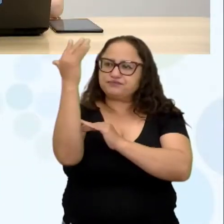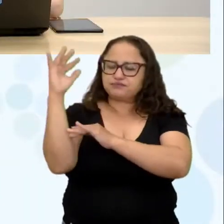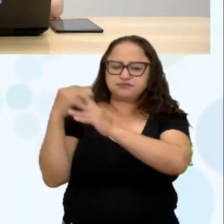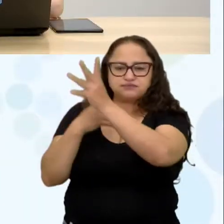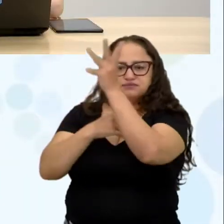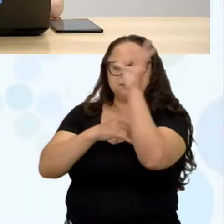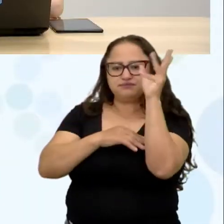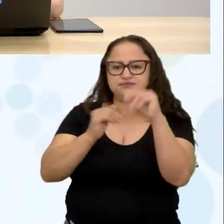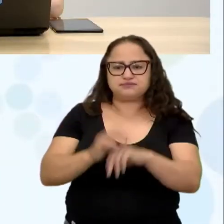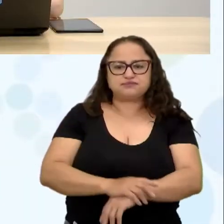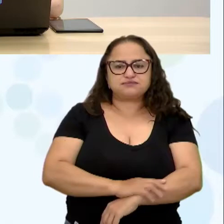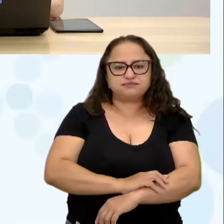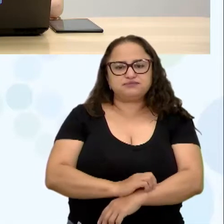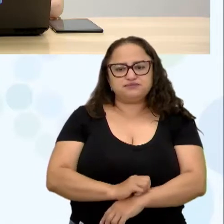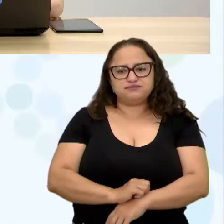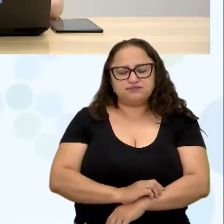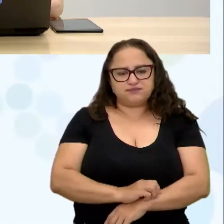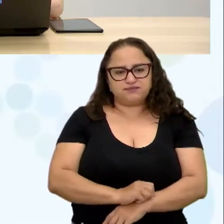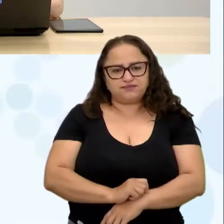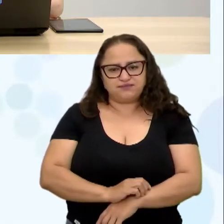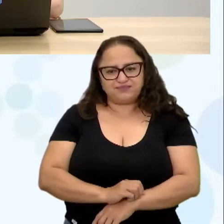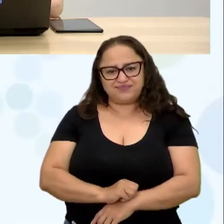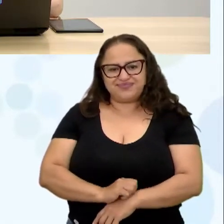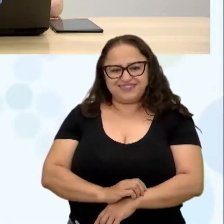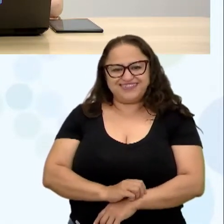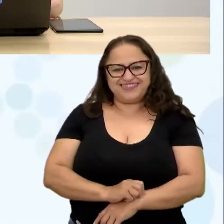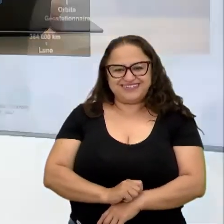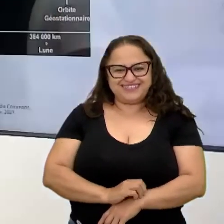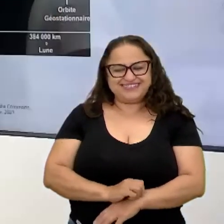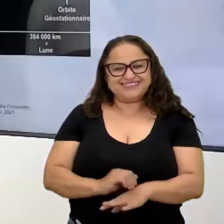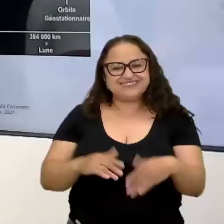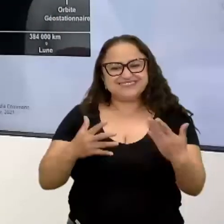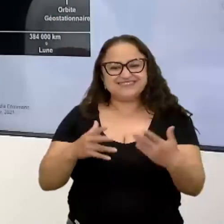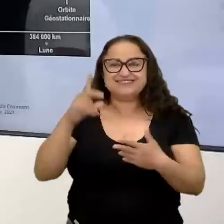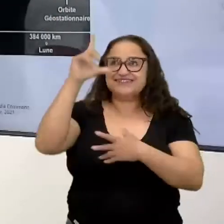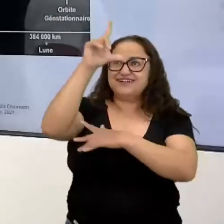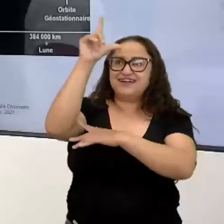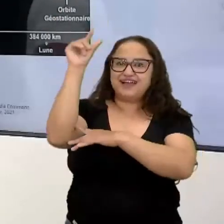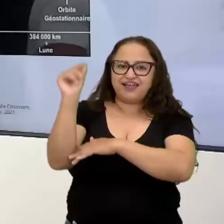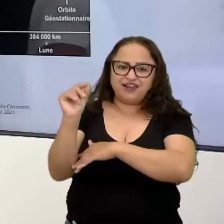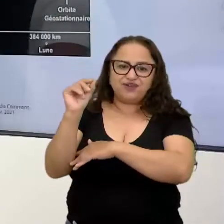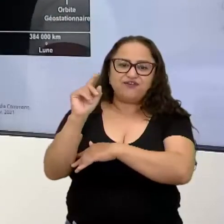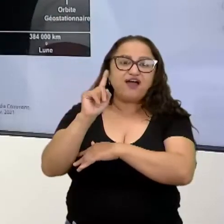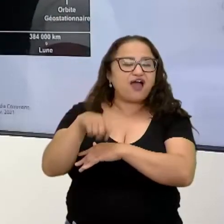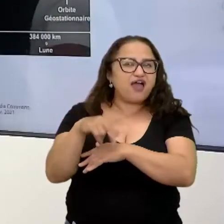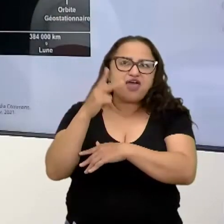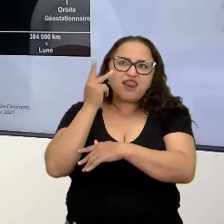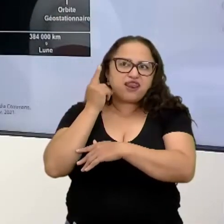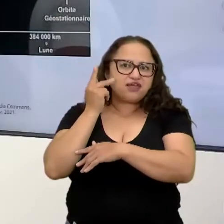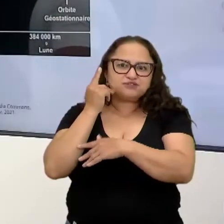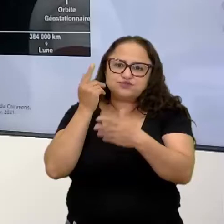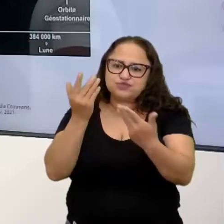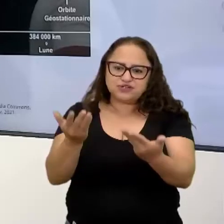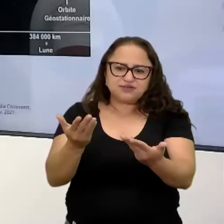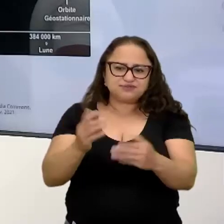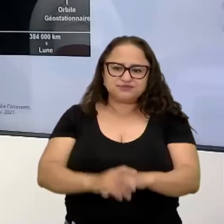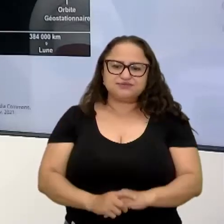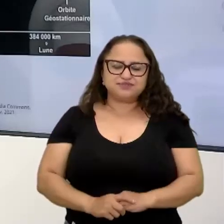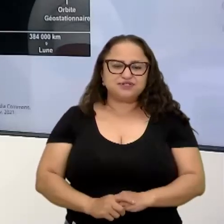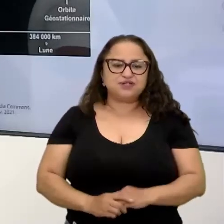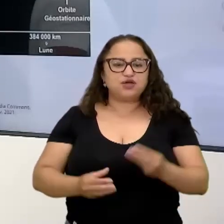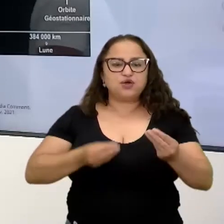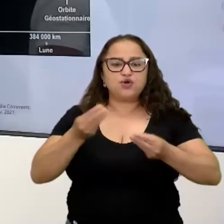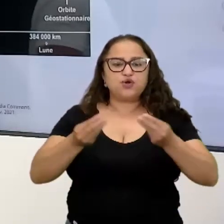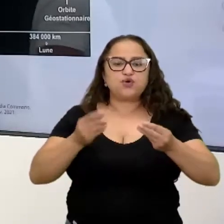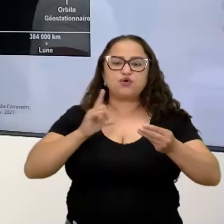trocando, né? Eita, nós, hein? Você vai falar aí, né, no chat. Hein? Então a Lua é um satélite natural. Uhum. Assim como o